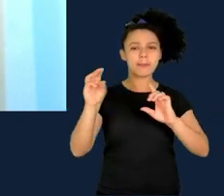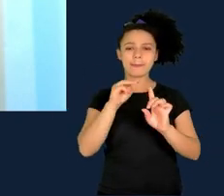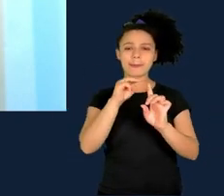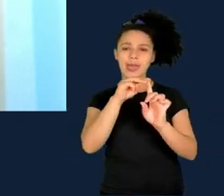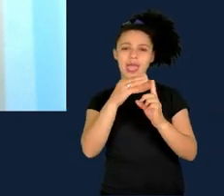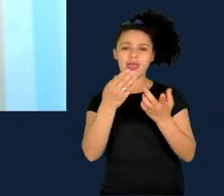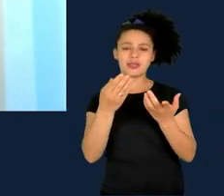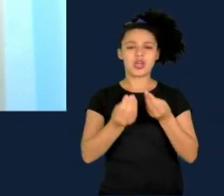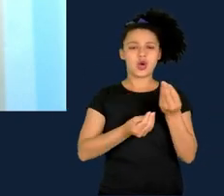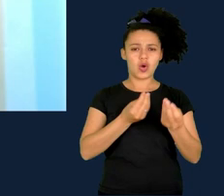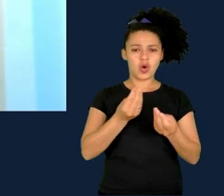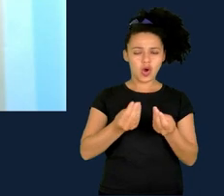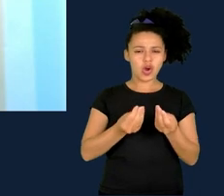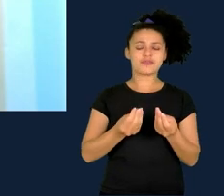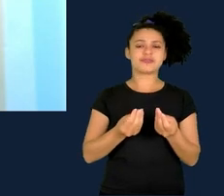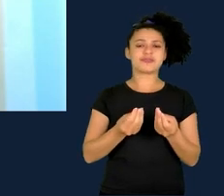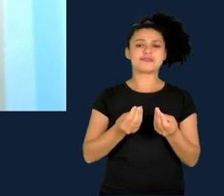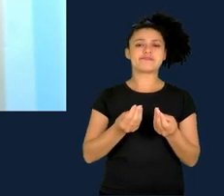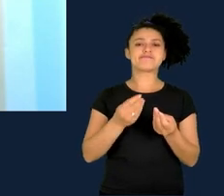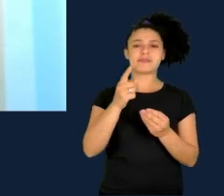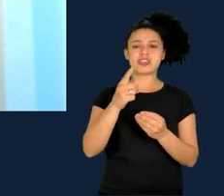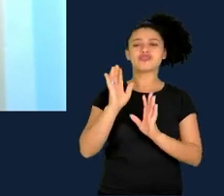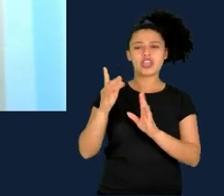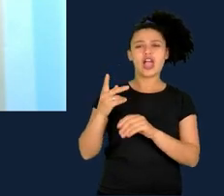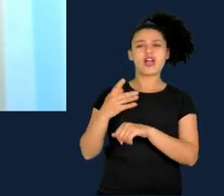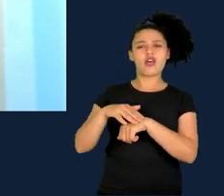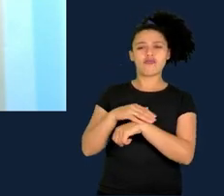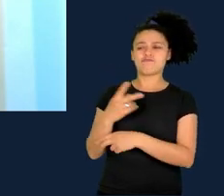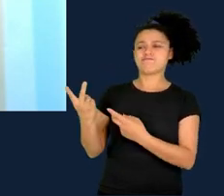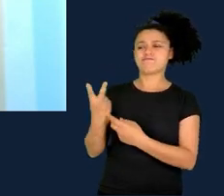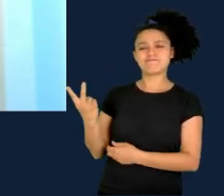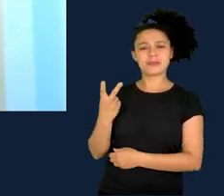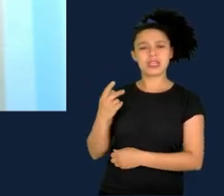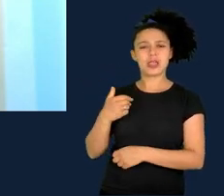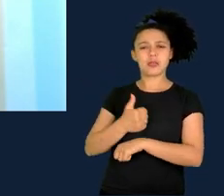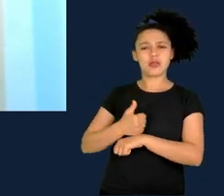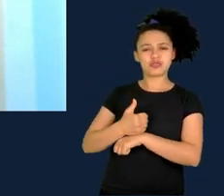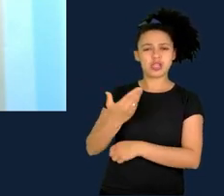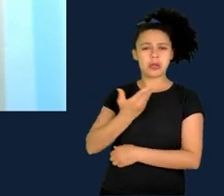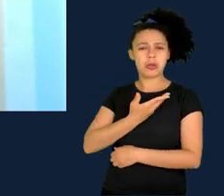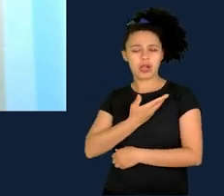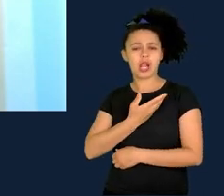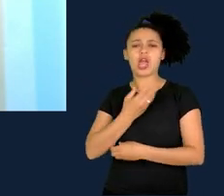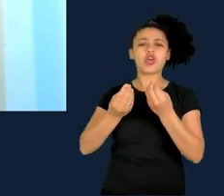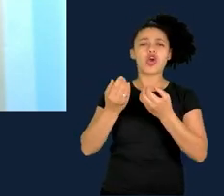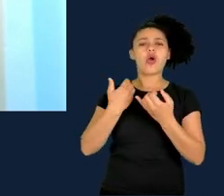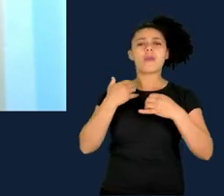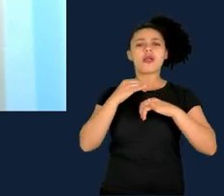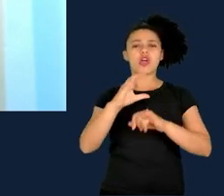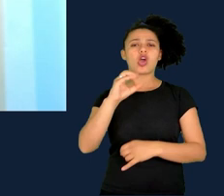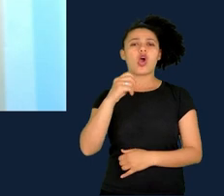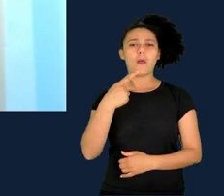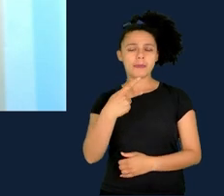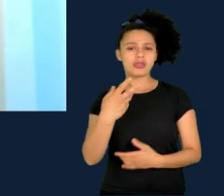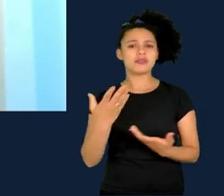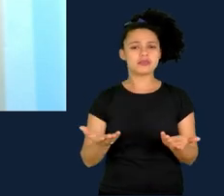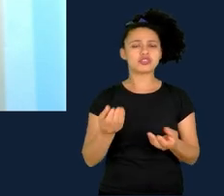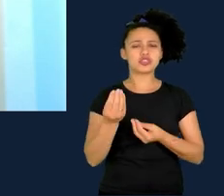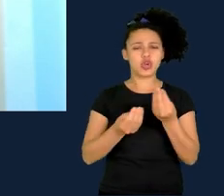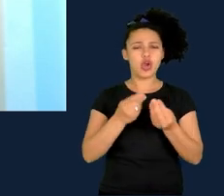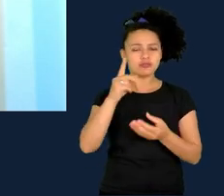avaliar com seus pares, digamos, nas comunidades, como essa informação da COP chegou até lá? Suas